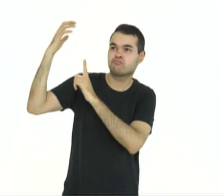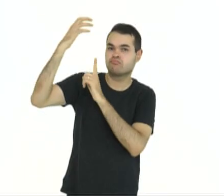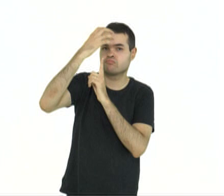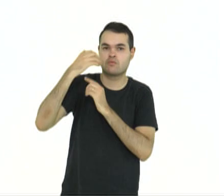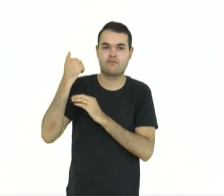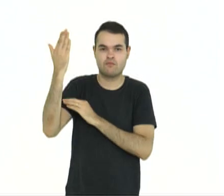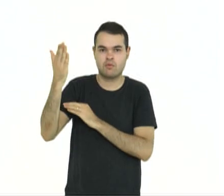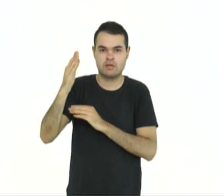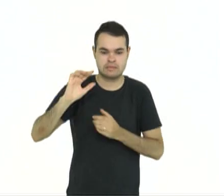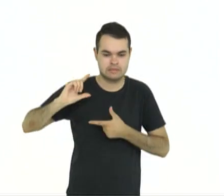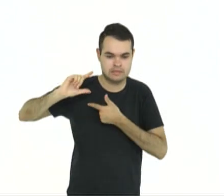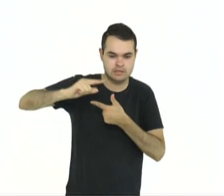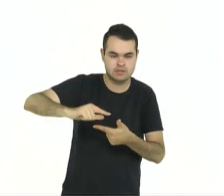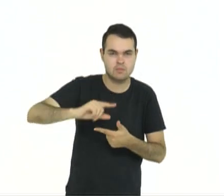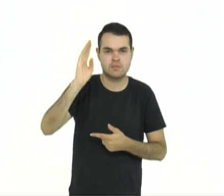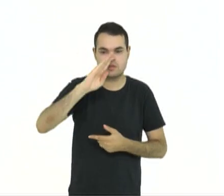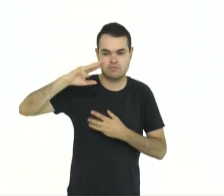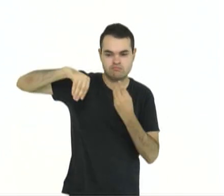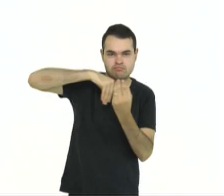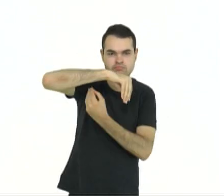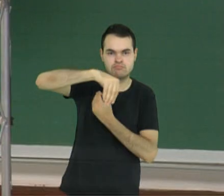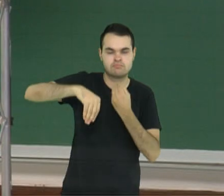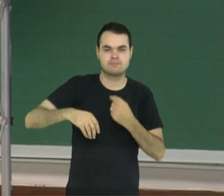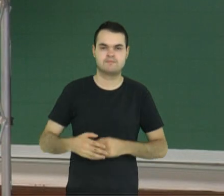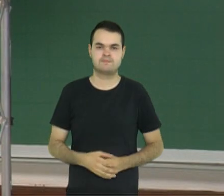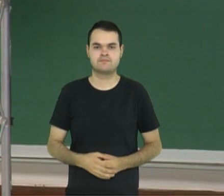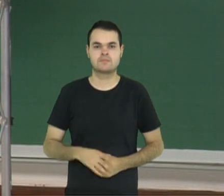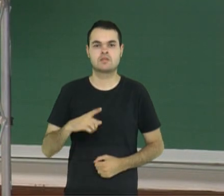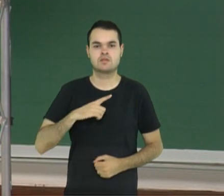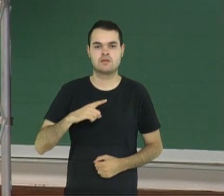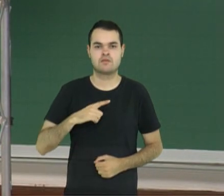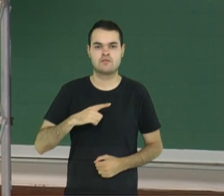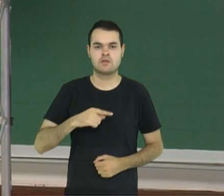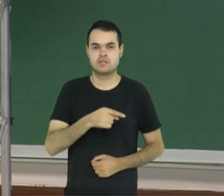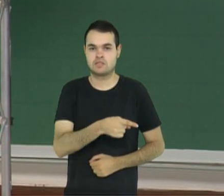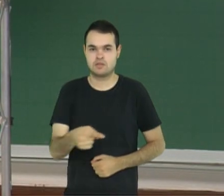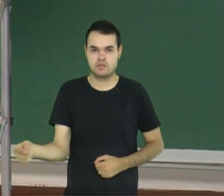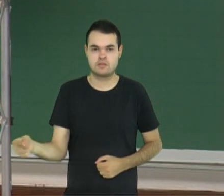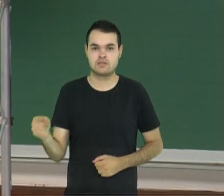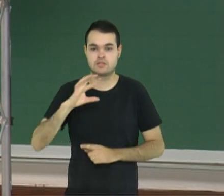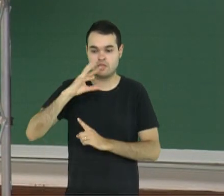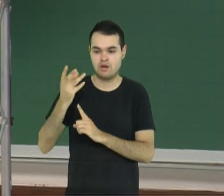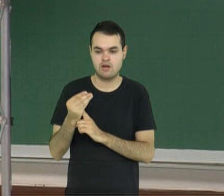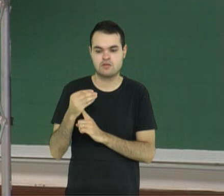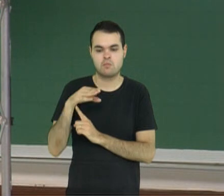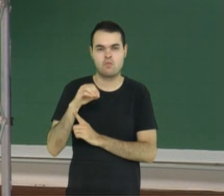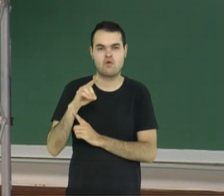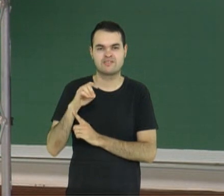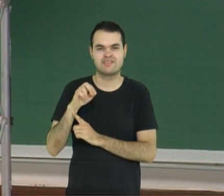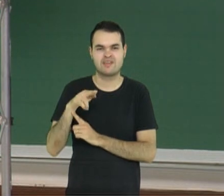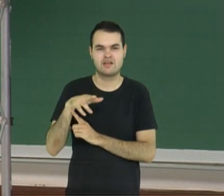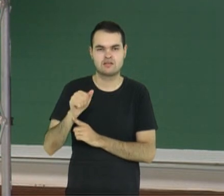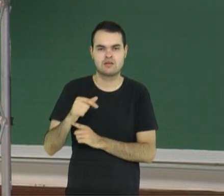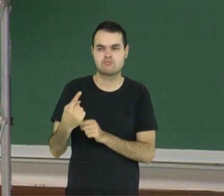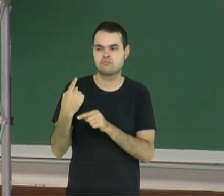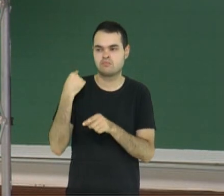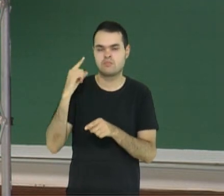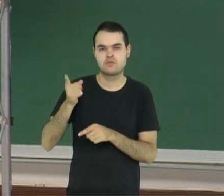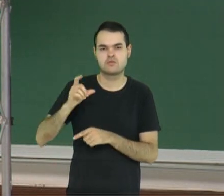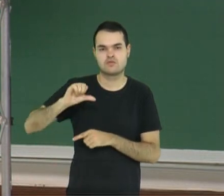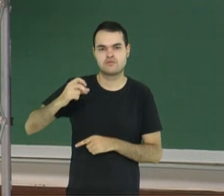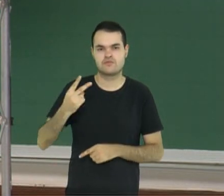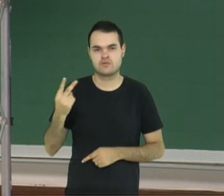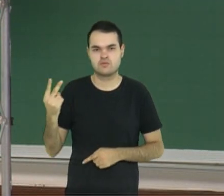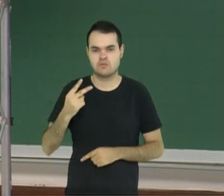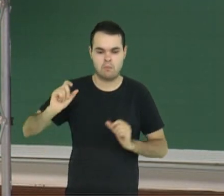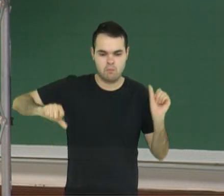brasileira. Se lembra que eu falei, pessoal? Quando teve a Semana de Arte Moderna em 1922, existiu uma reviravolta no país. Ou seja,